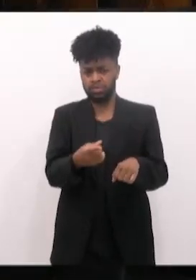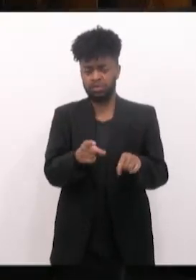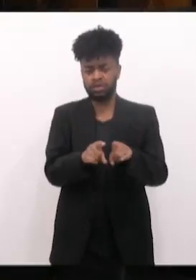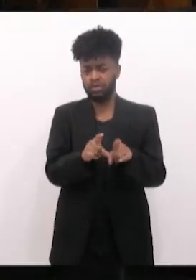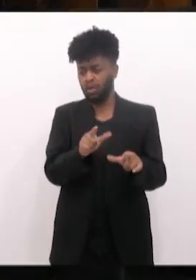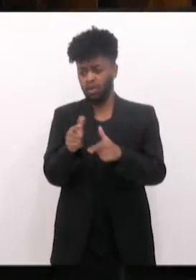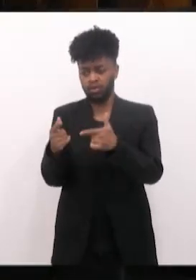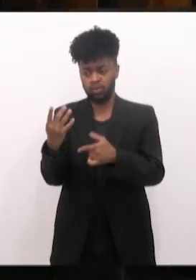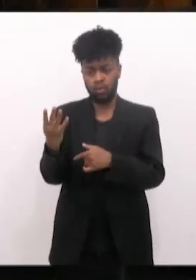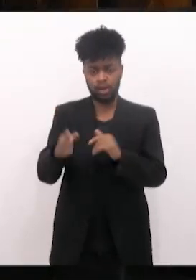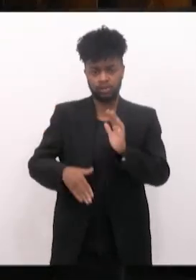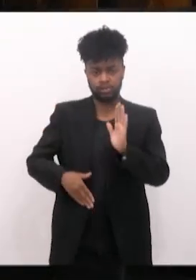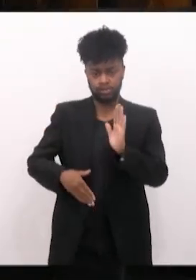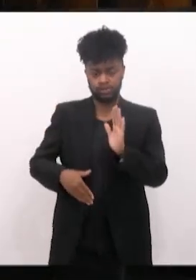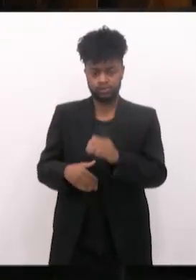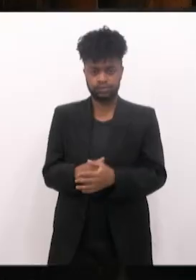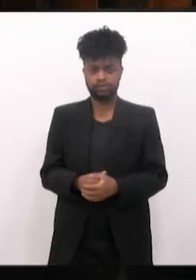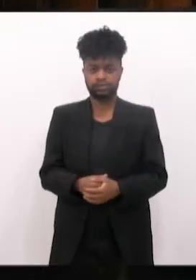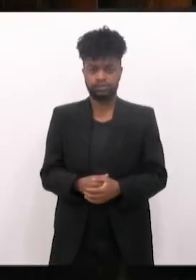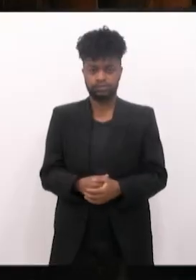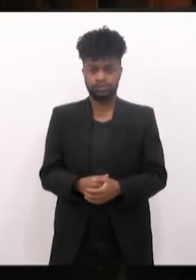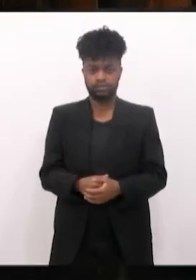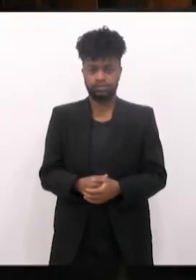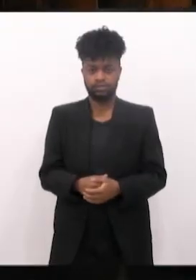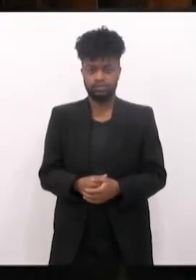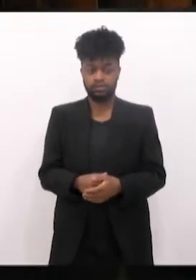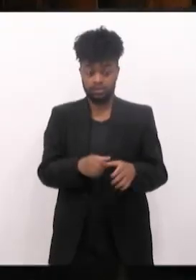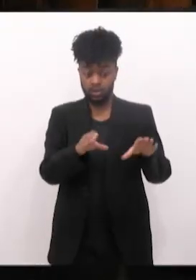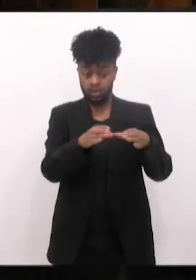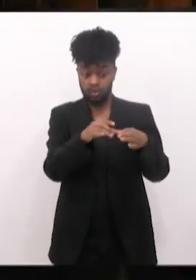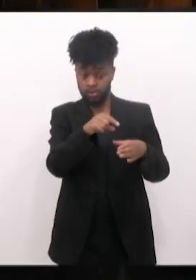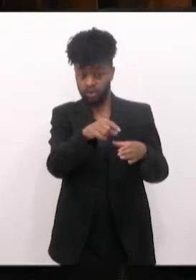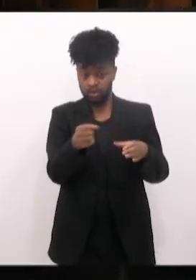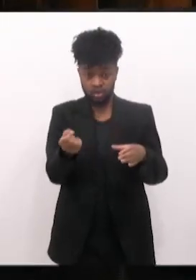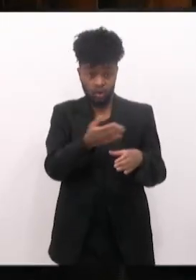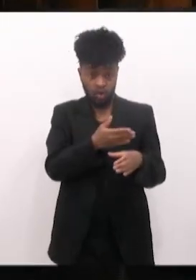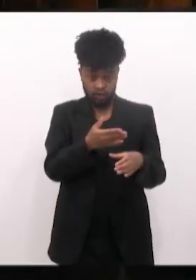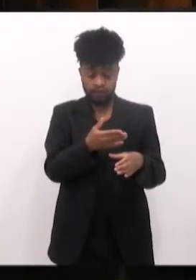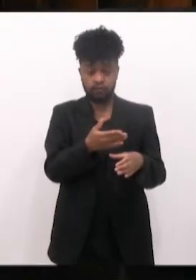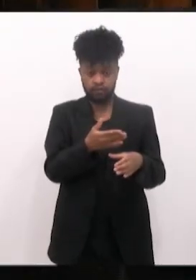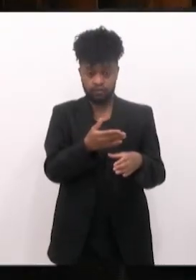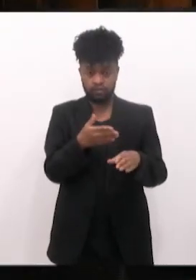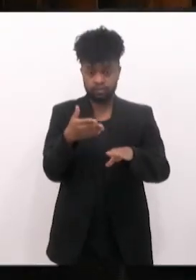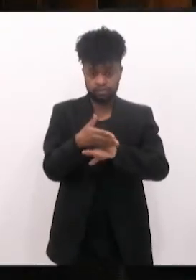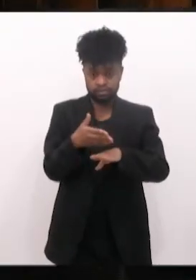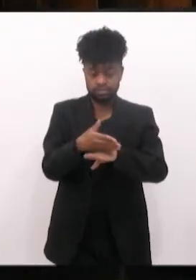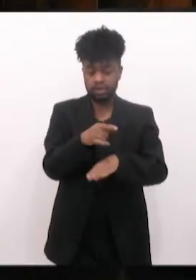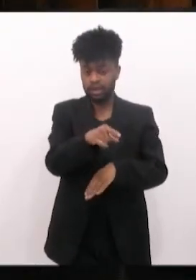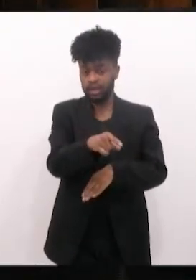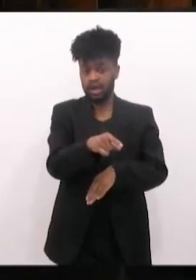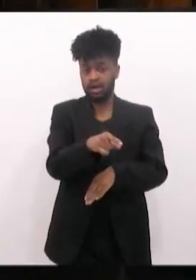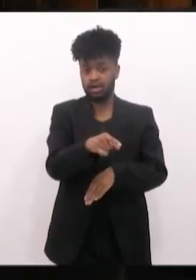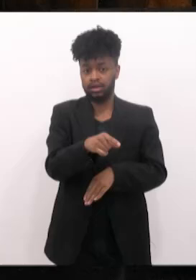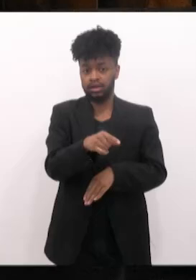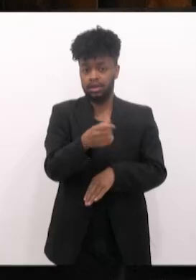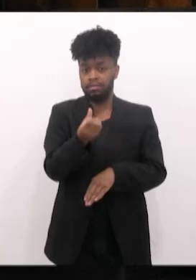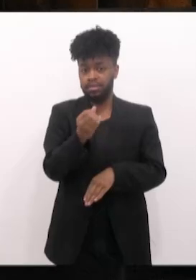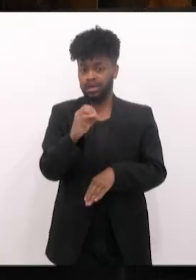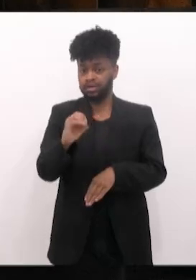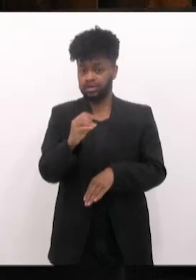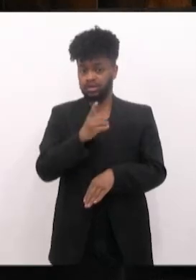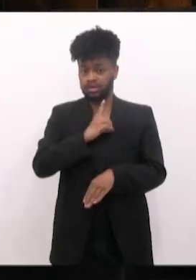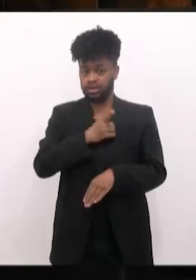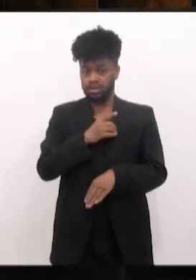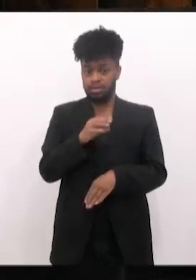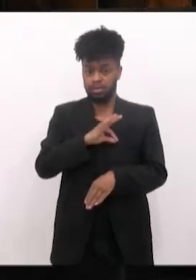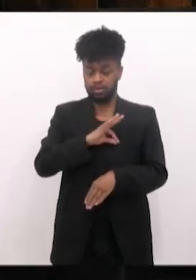4 vagabundos. E é uma equipe nova que está lá na 60DP, tão